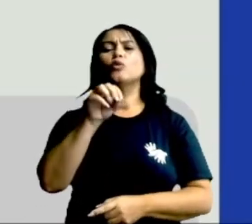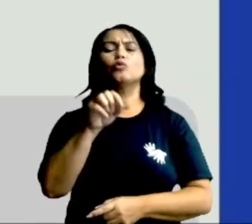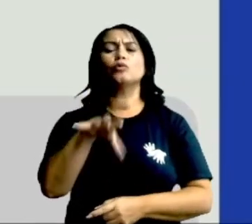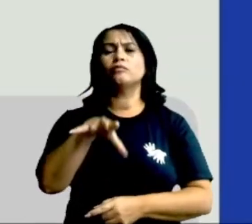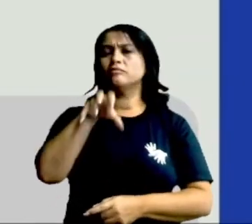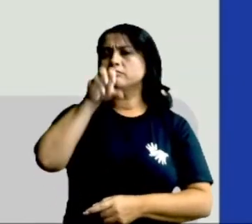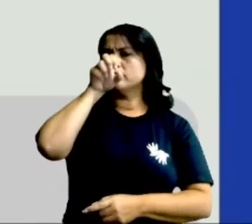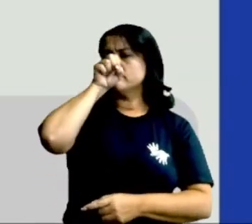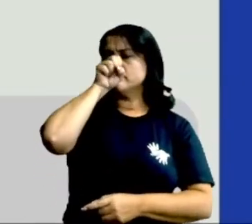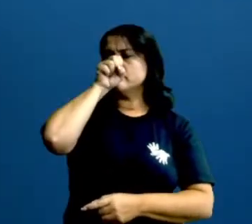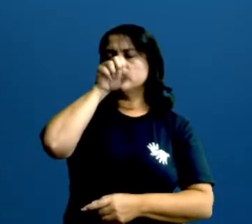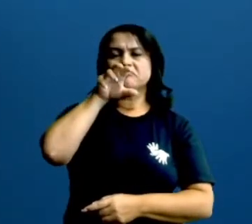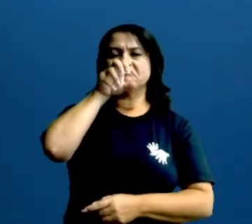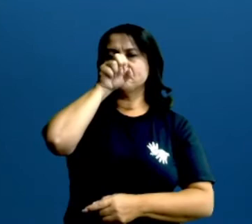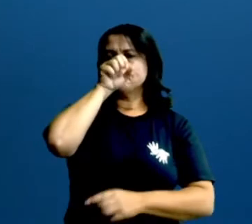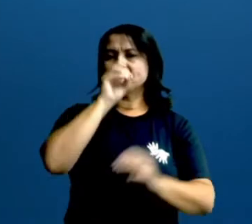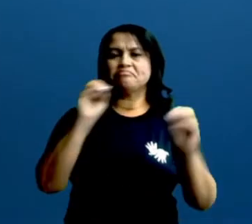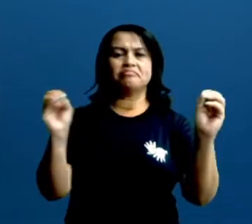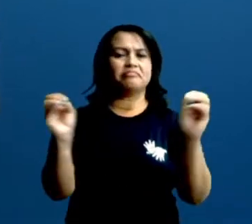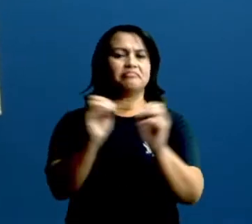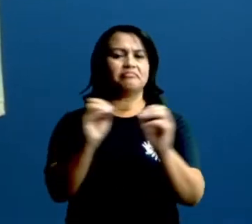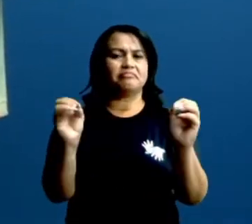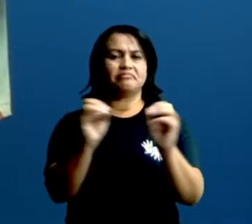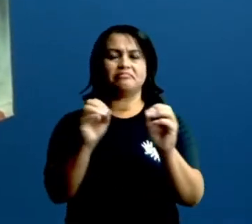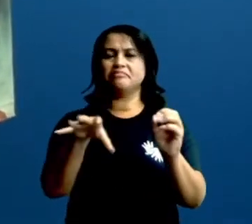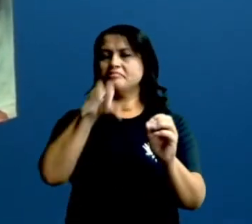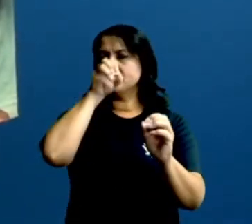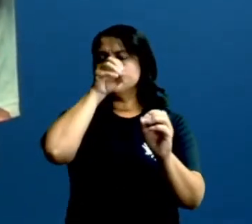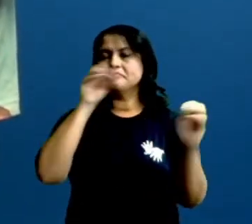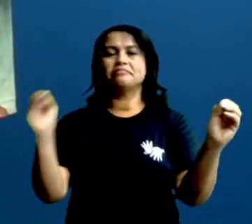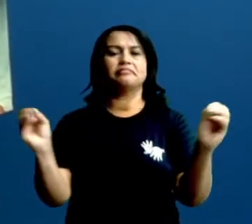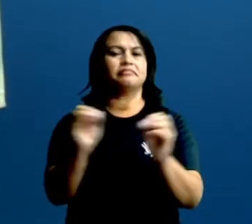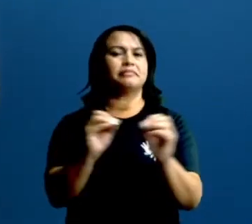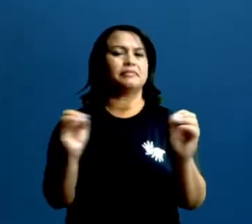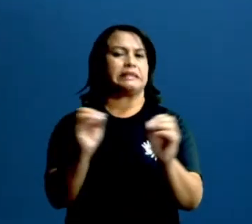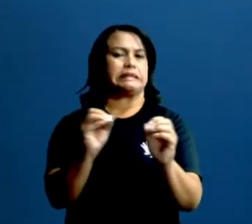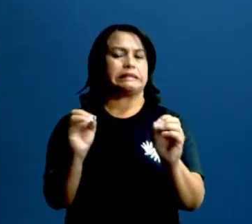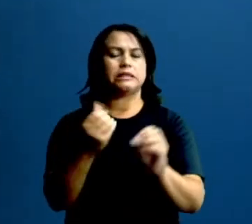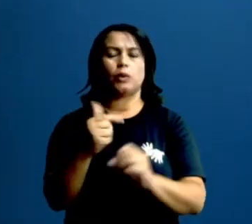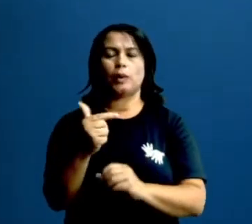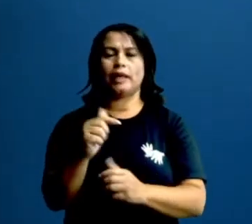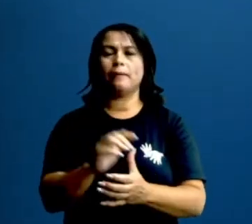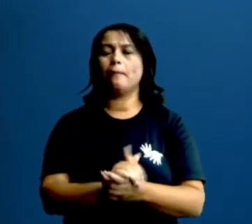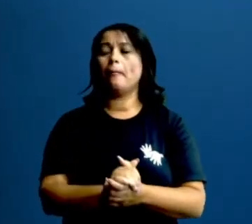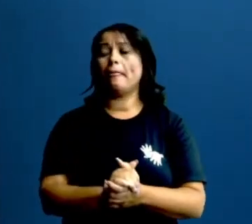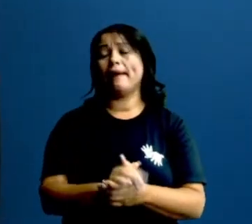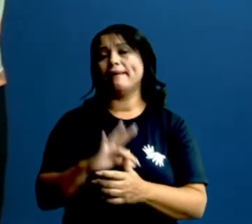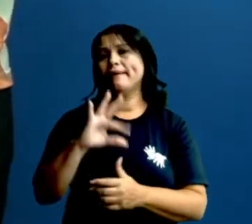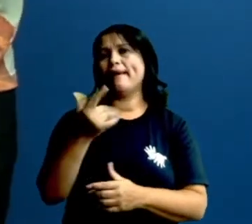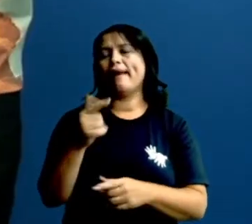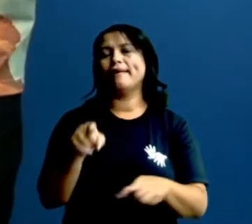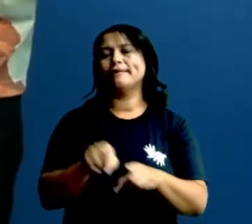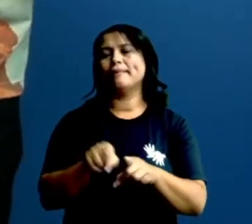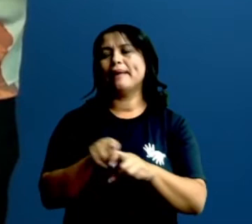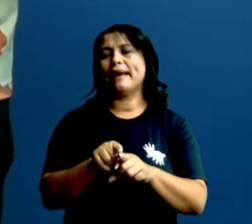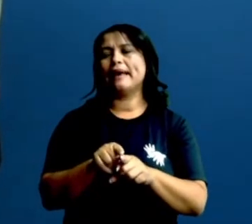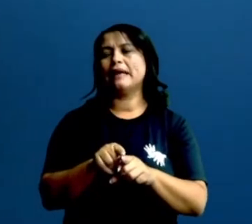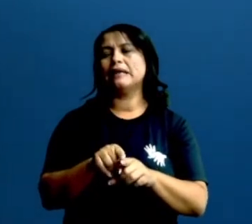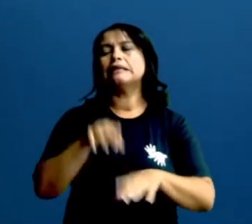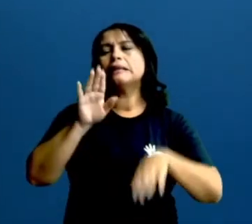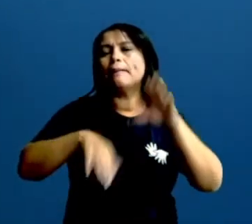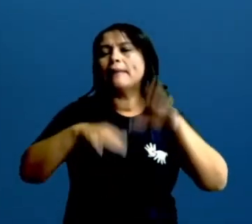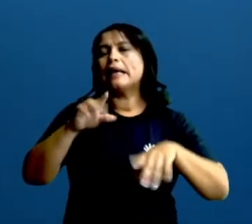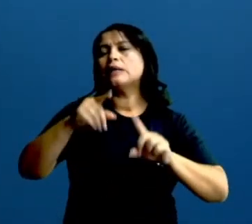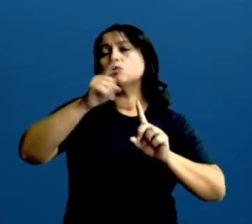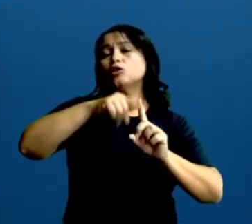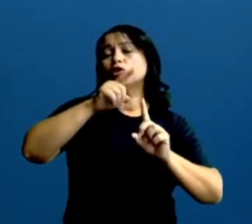ó, não tem odor, não tem cheiro, tá certo? Obviamente que determinados tipos